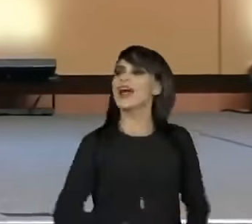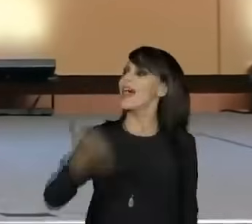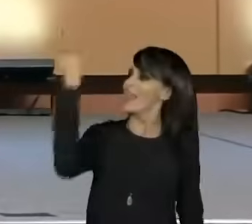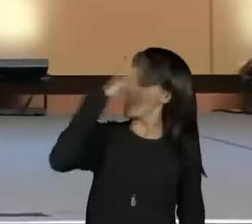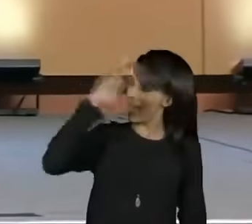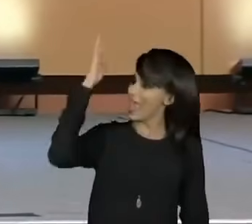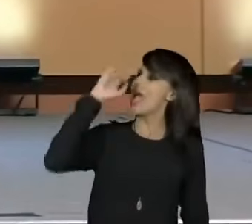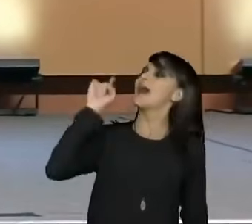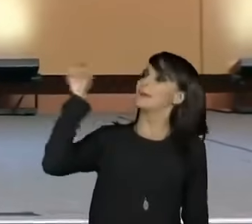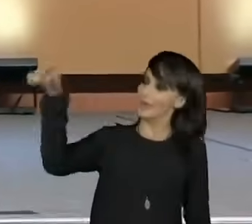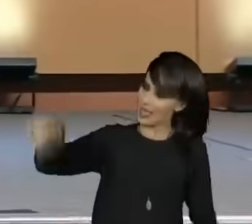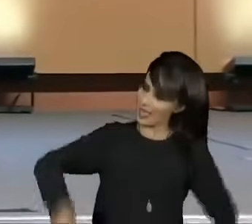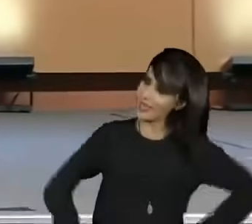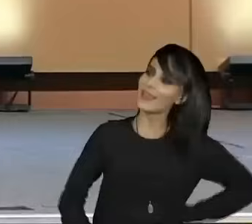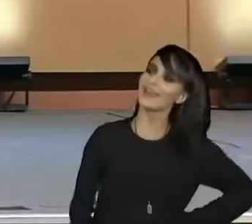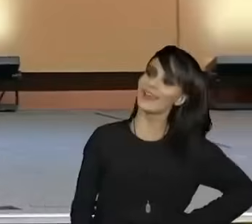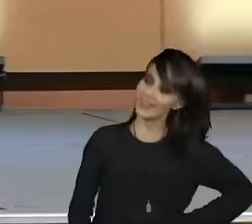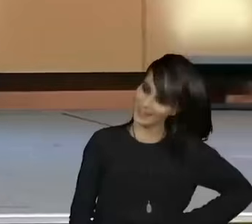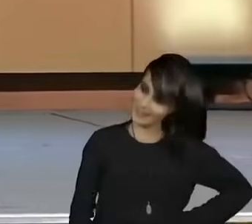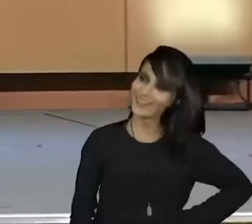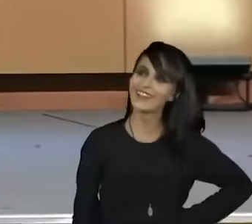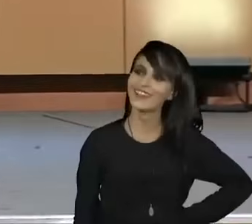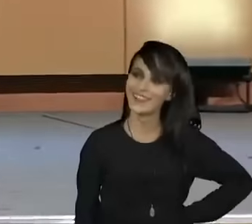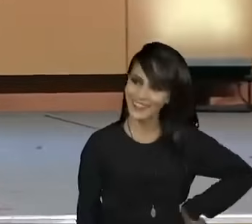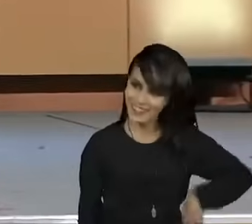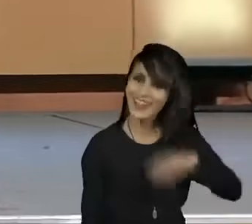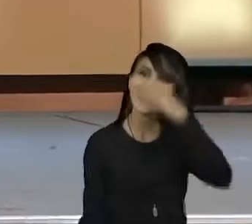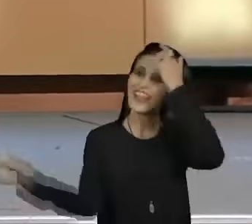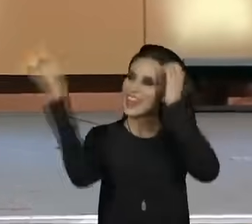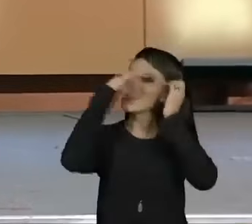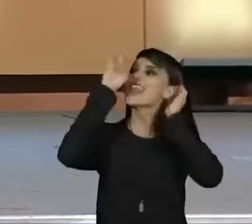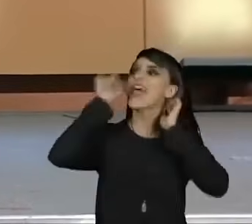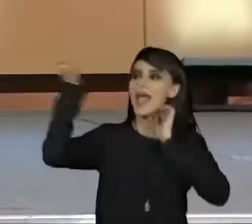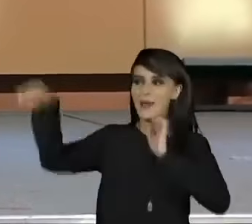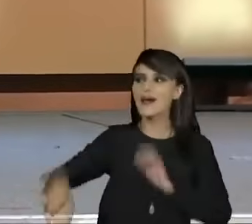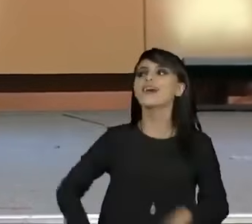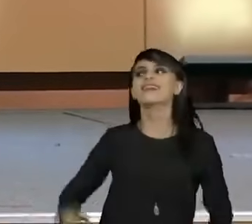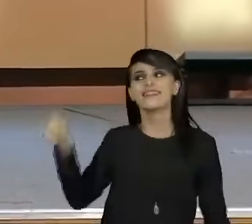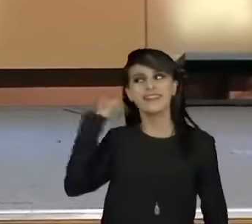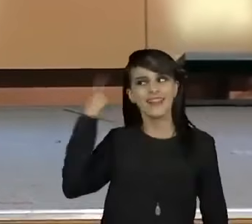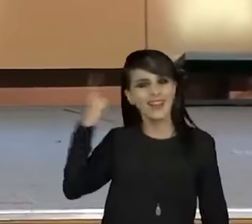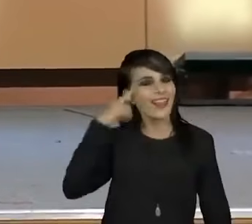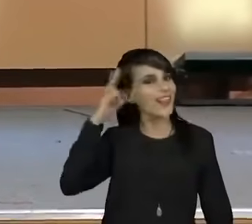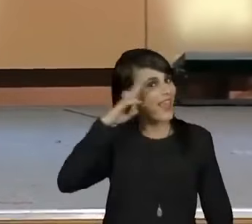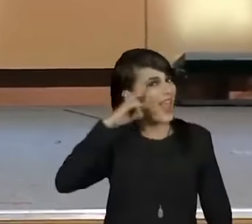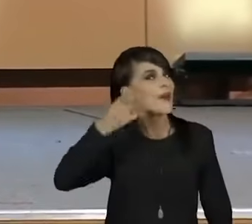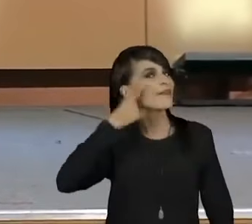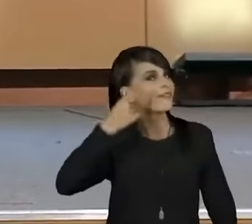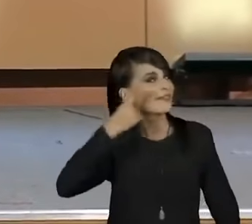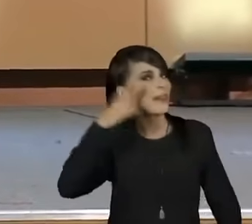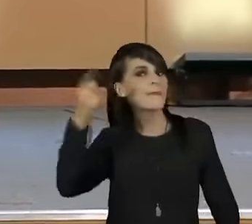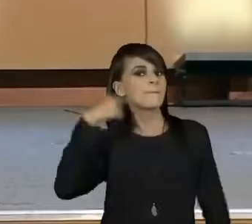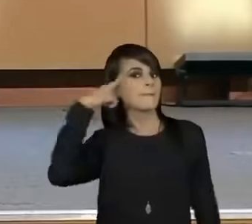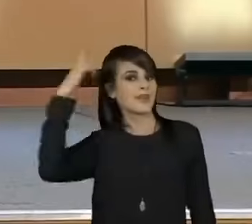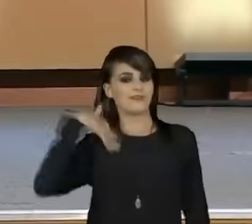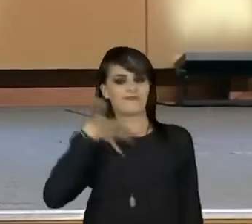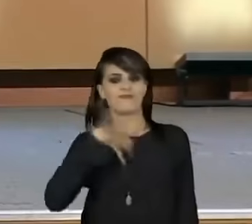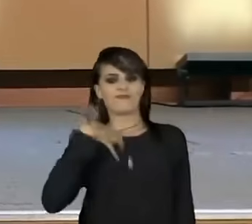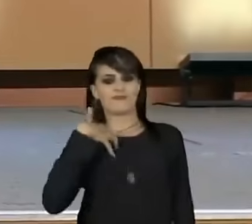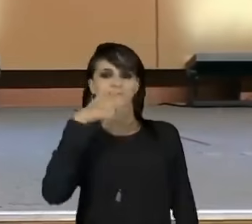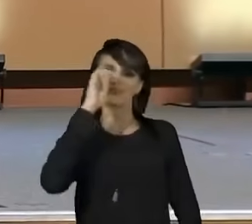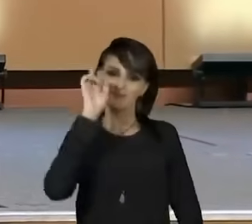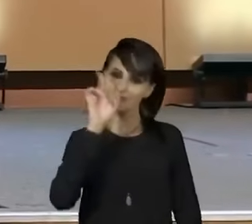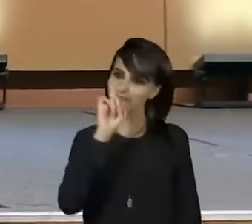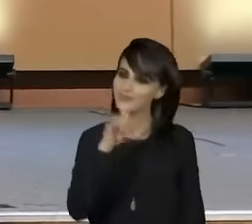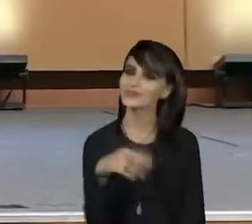lembra-te de onde caíste miserável lembra de onde tu veio Ô abestado para não ficar pensando que tu é alguma coisa